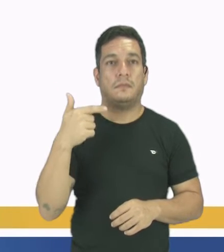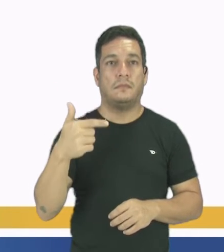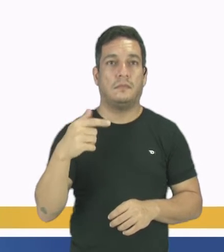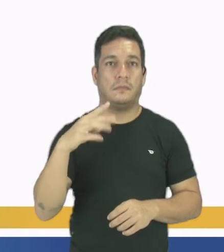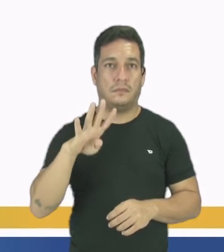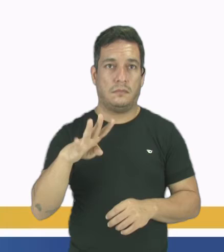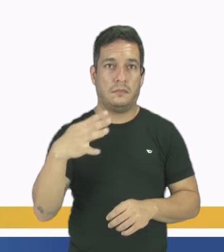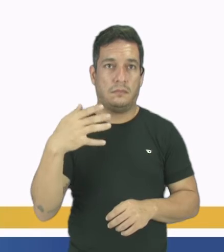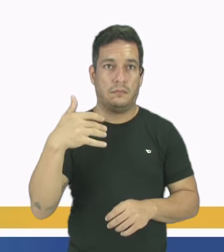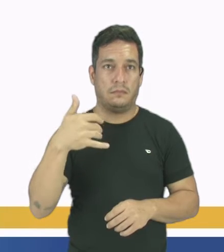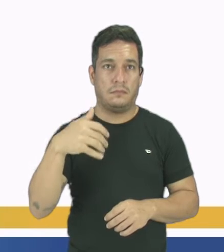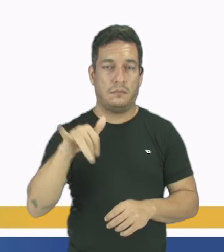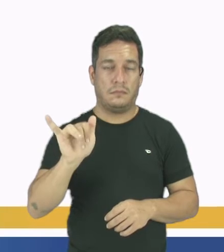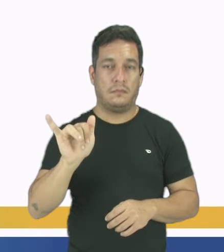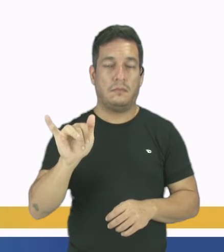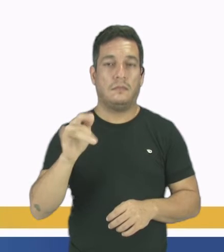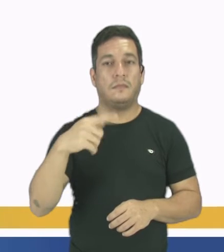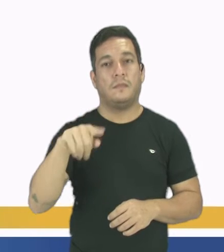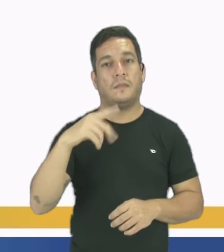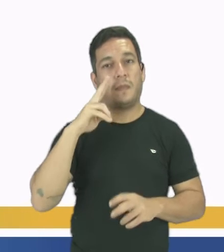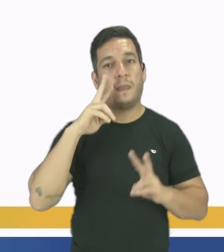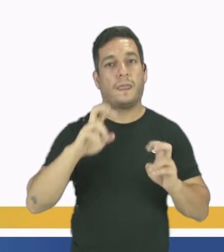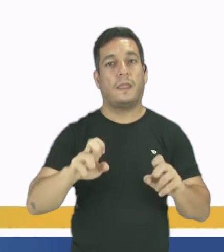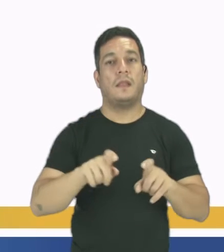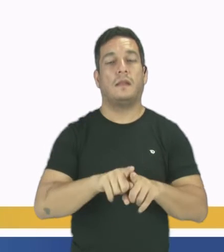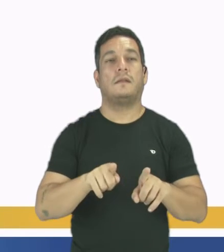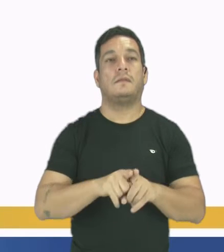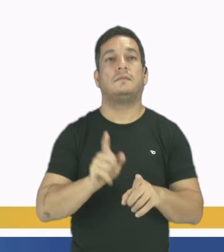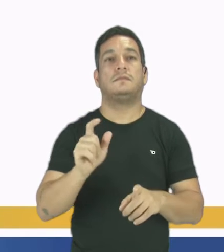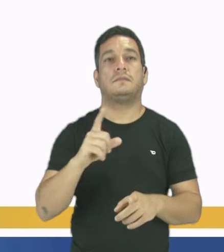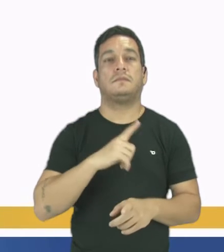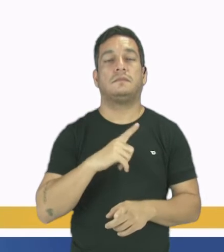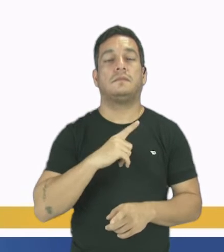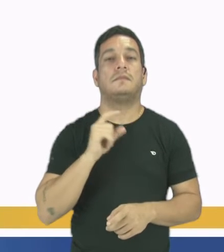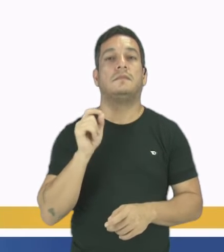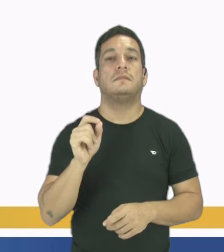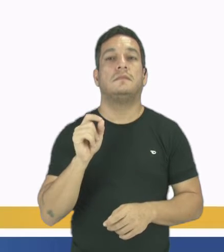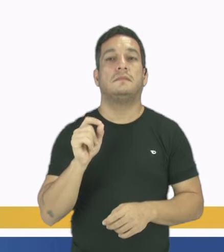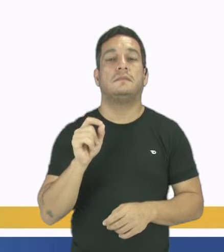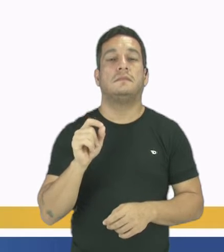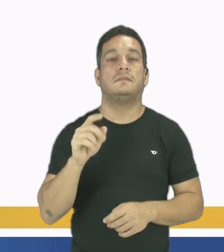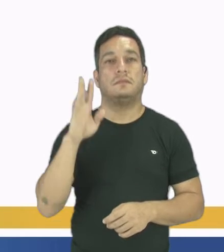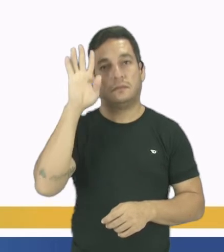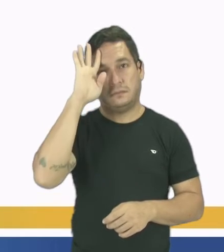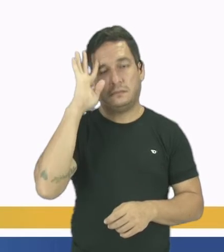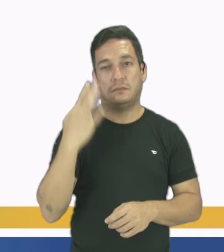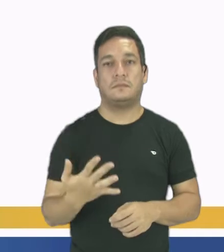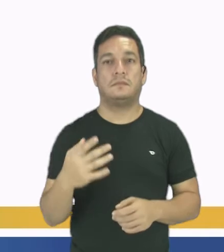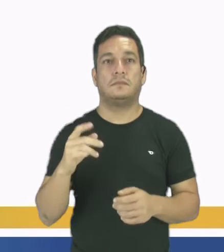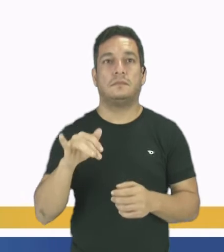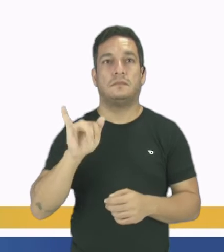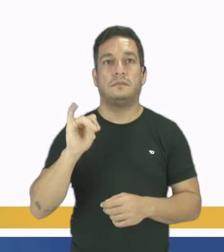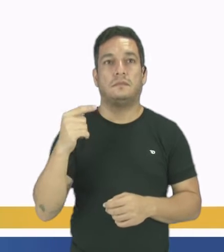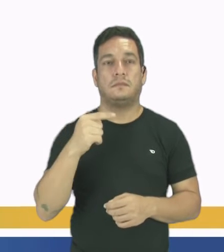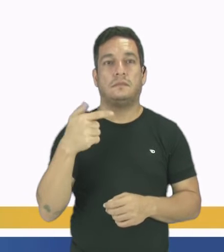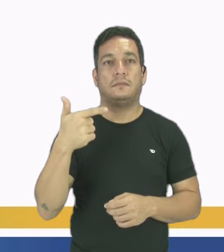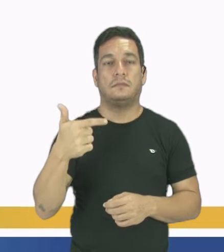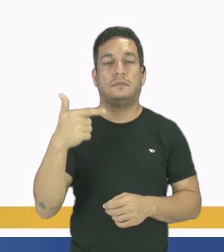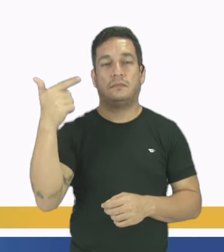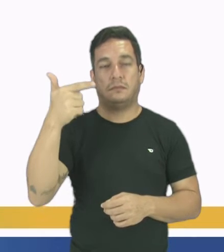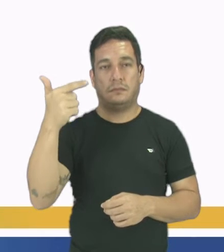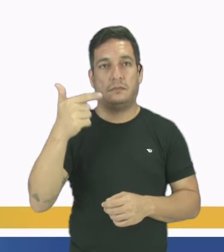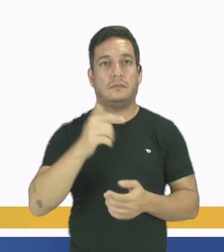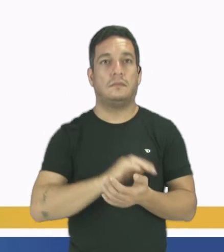menos 4y. E aí vocês observem que nós temos aí na resolução y menos 2